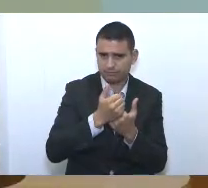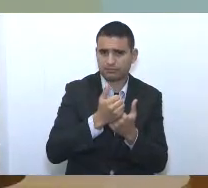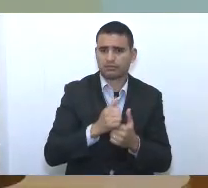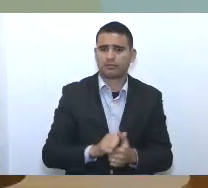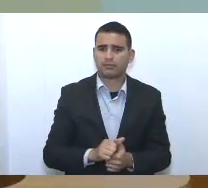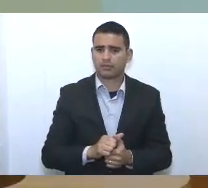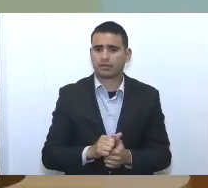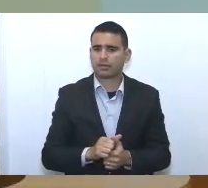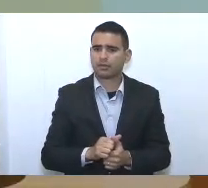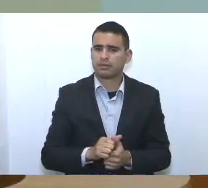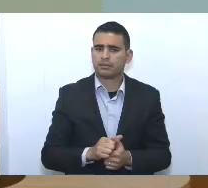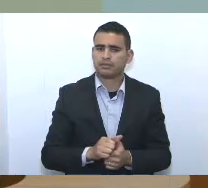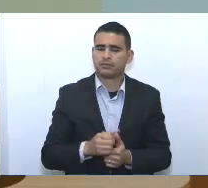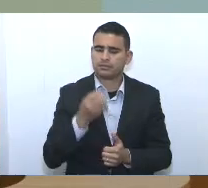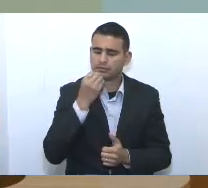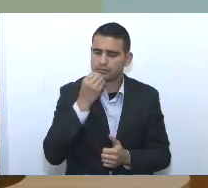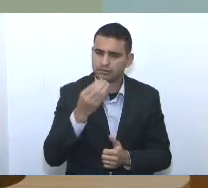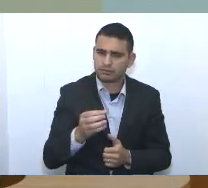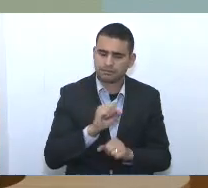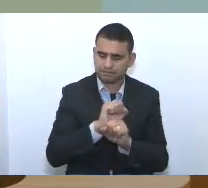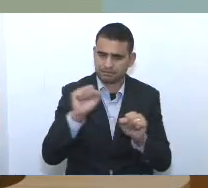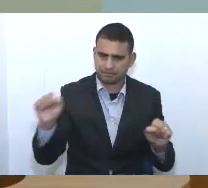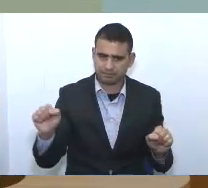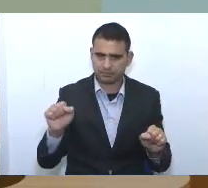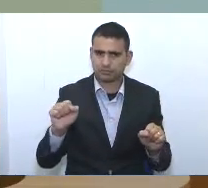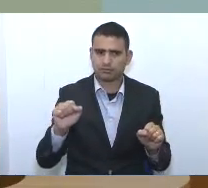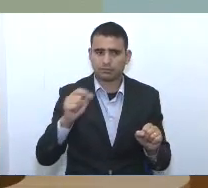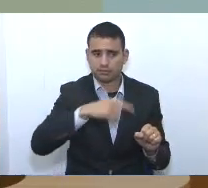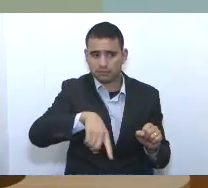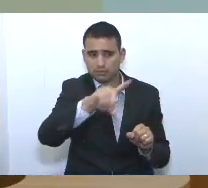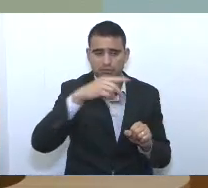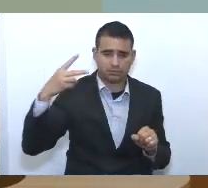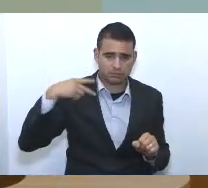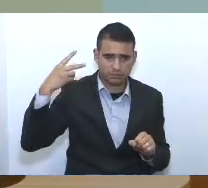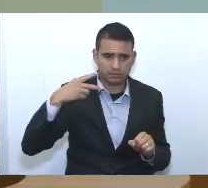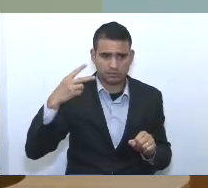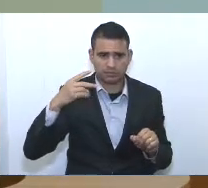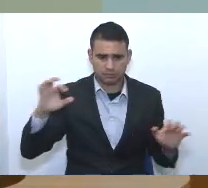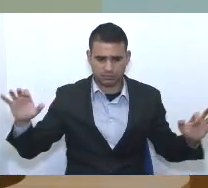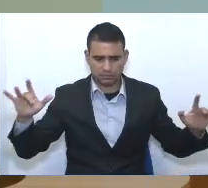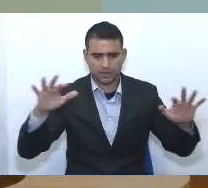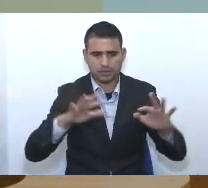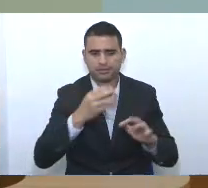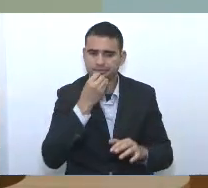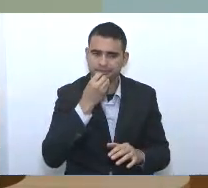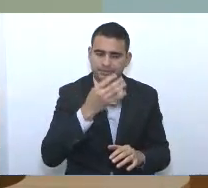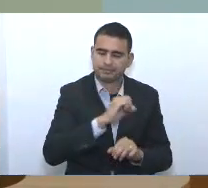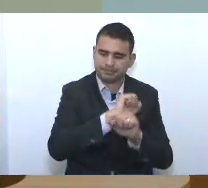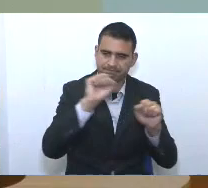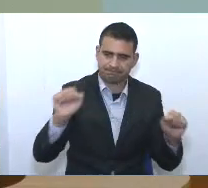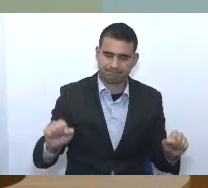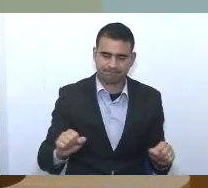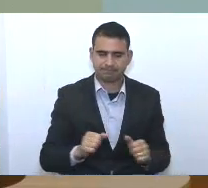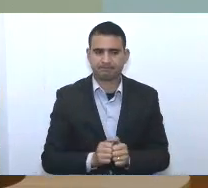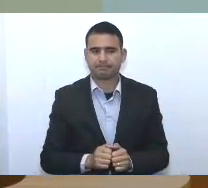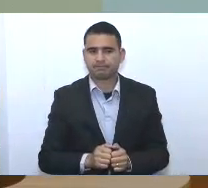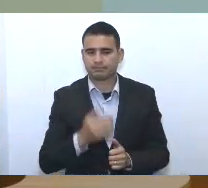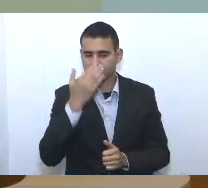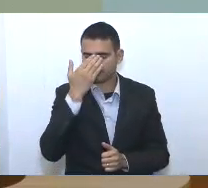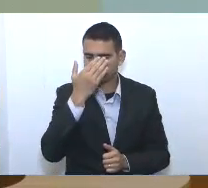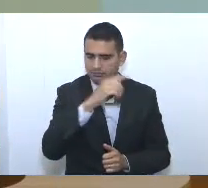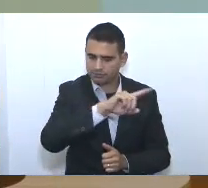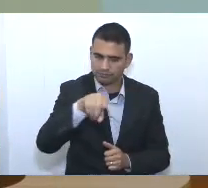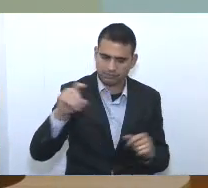Jurídicos. Agradeço a presença, assim como todos os vereadores e todos os presentes. E a minha... Na verdade, é uma questão